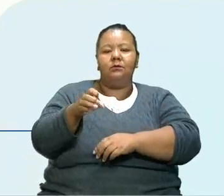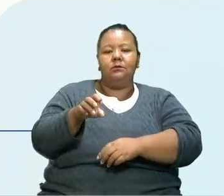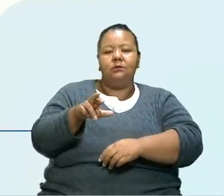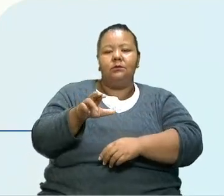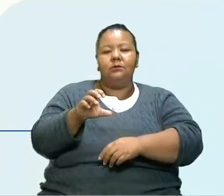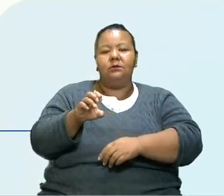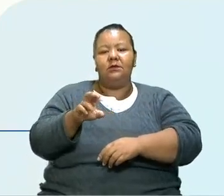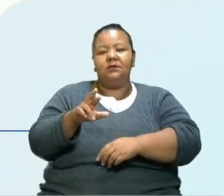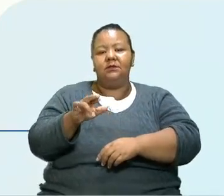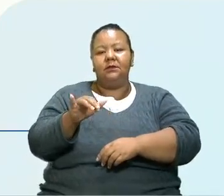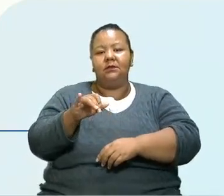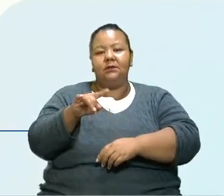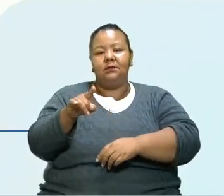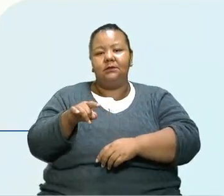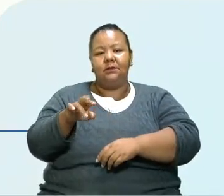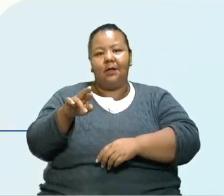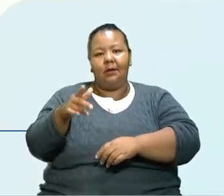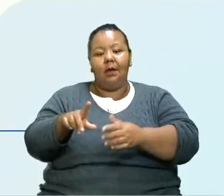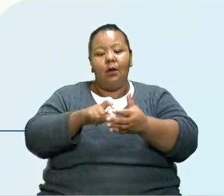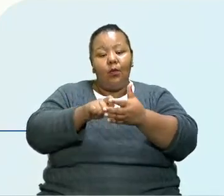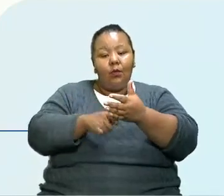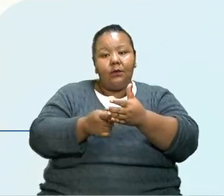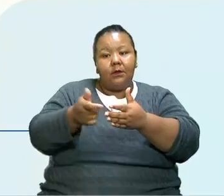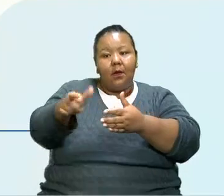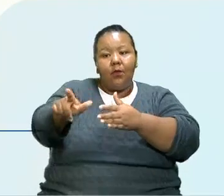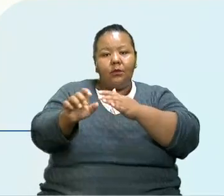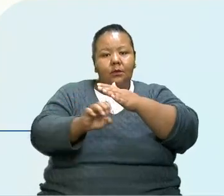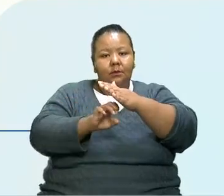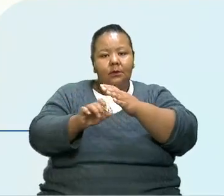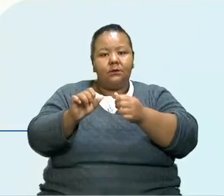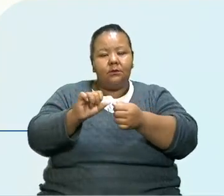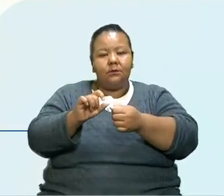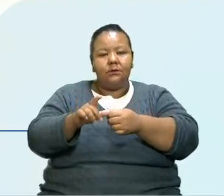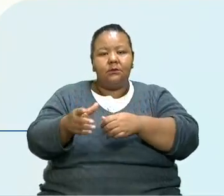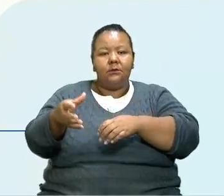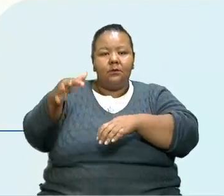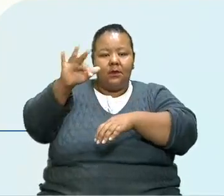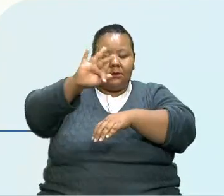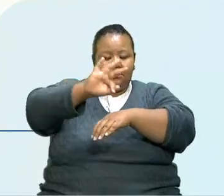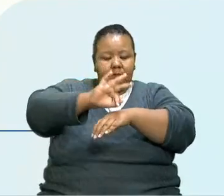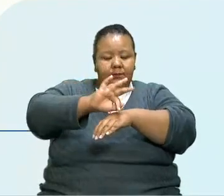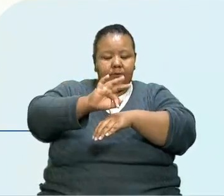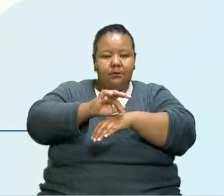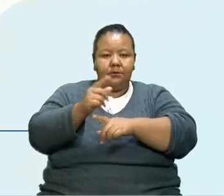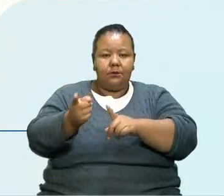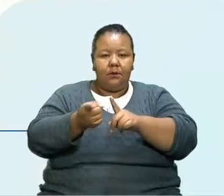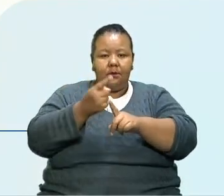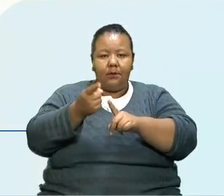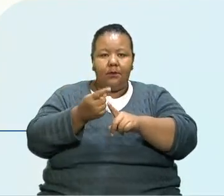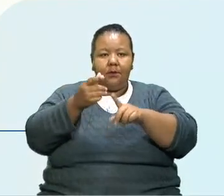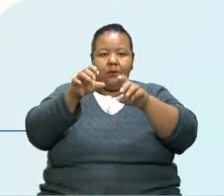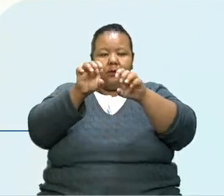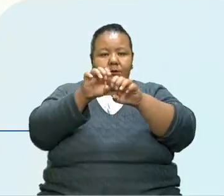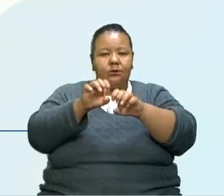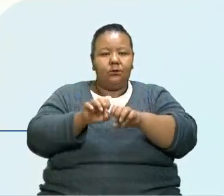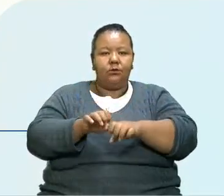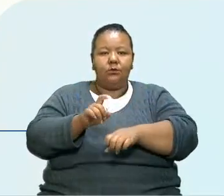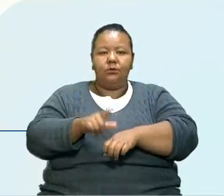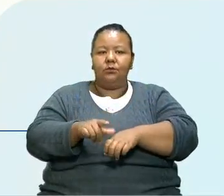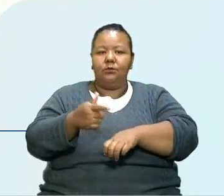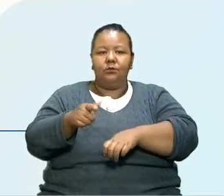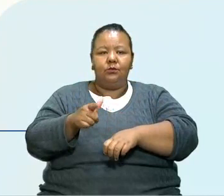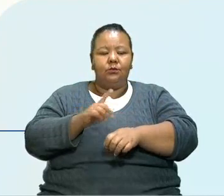terceirizar diversas funções, mas ela é centralizada a partir da primeira estrutura dela e não tem nenhum tipo